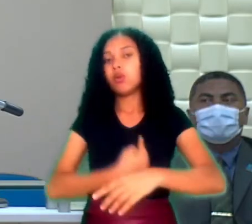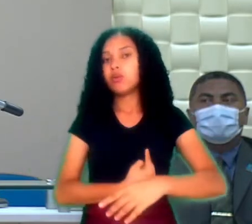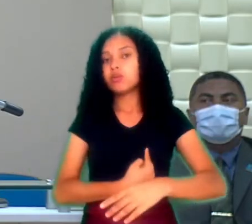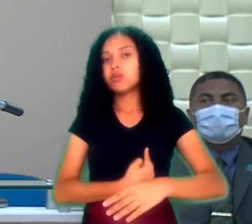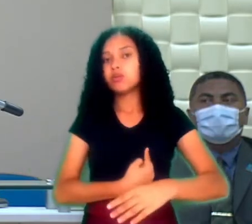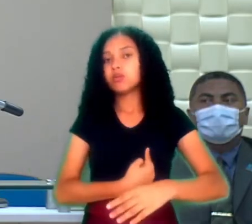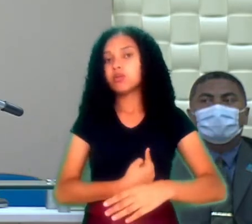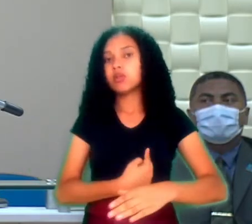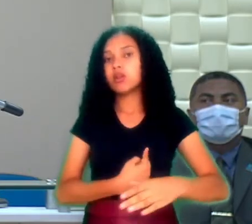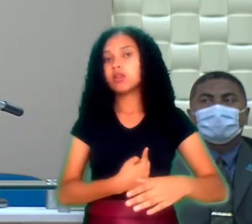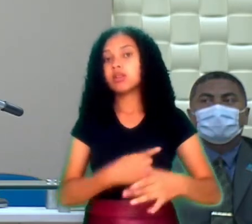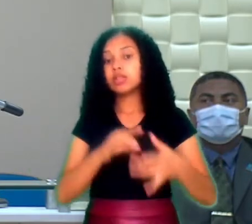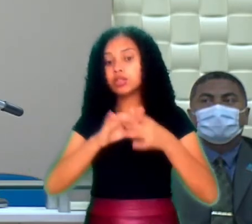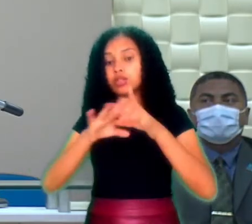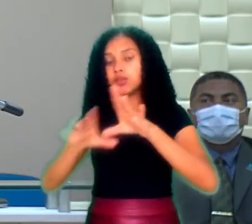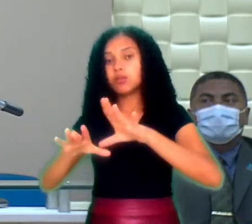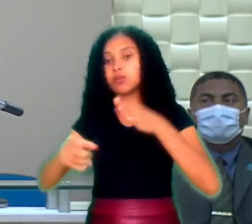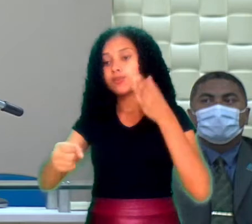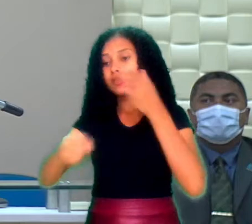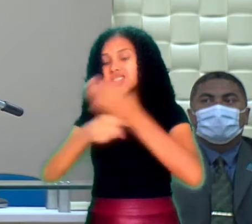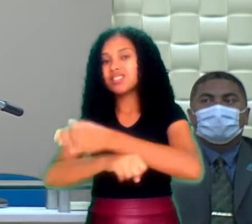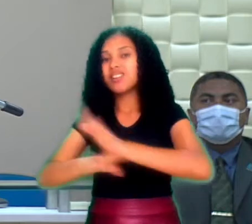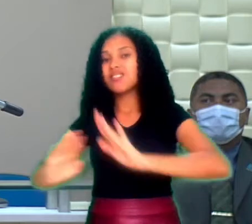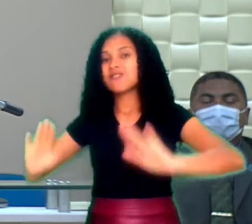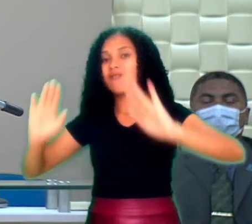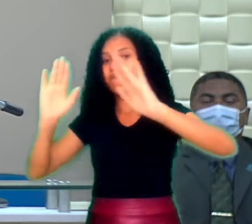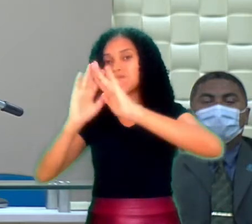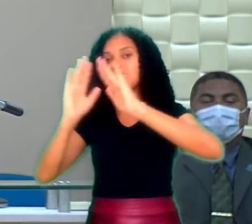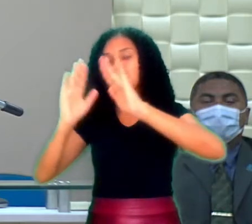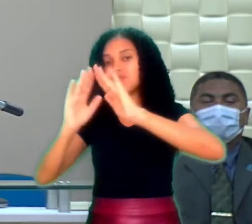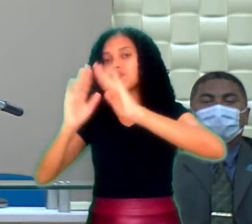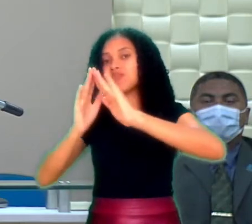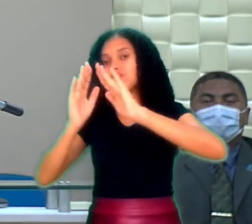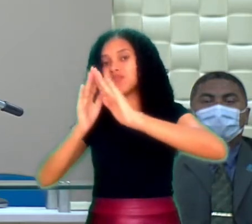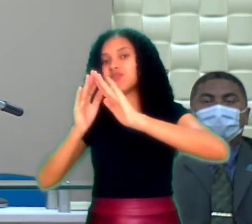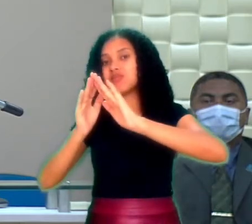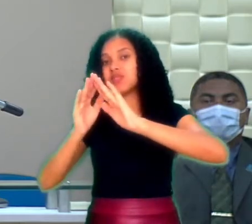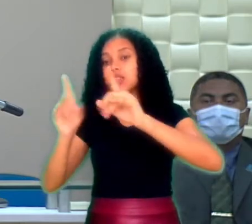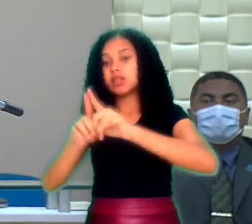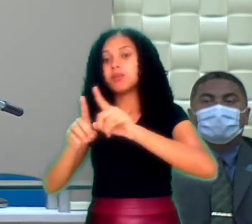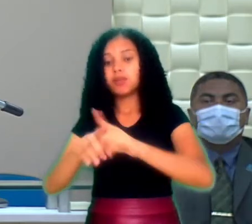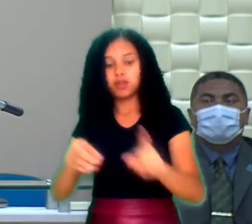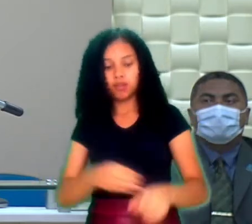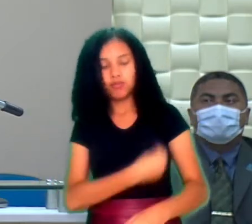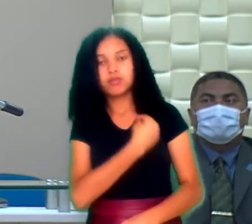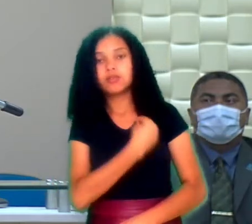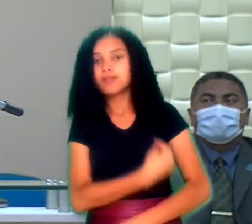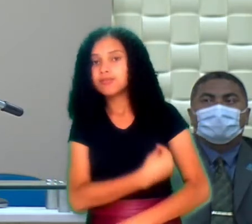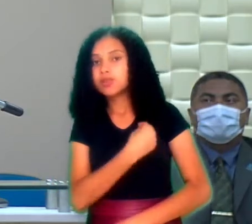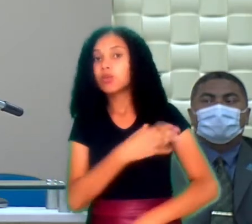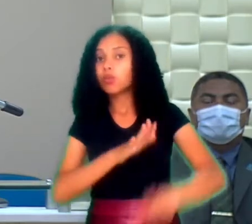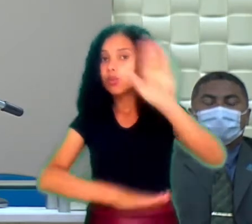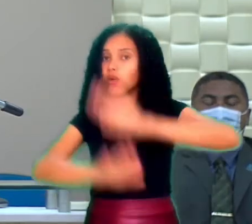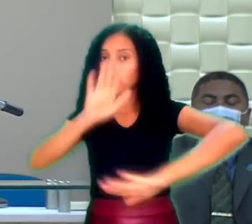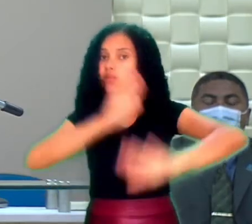colocá-la na sua empresa, na sua loja, no seu trabalho, colocá-la na sua vida. E tenhamos muito cuidado com aqueles